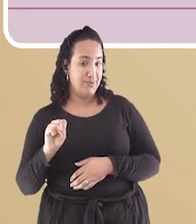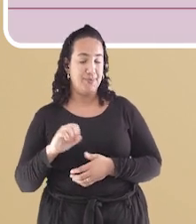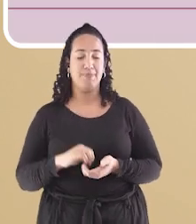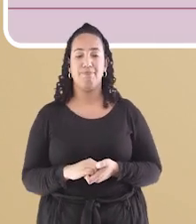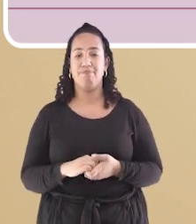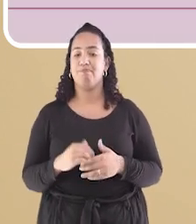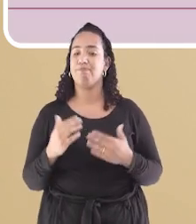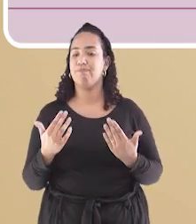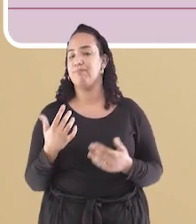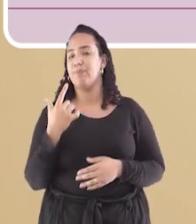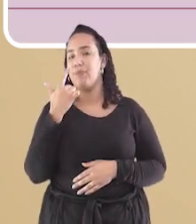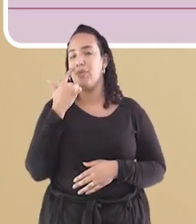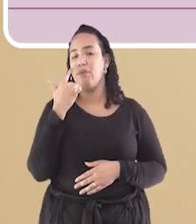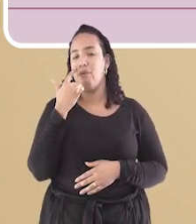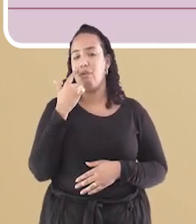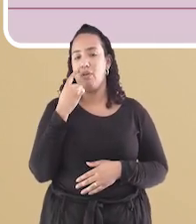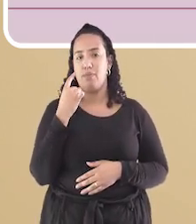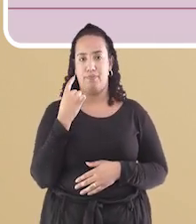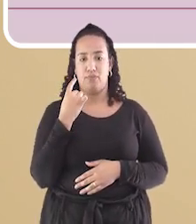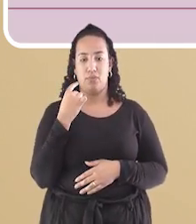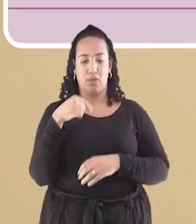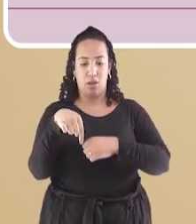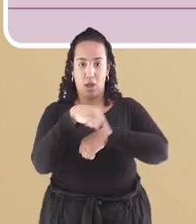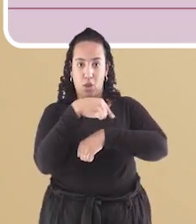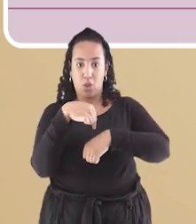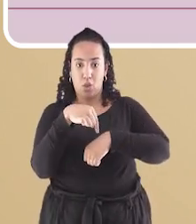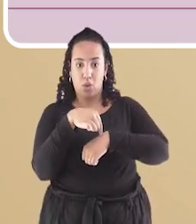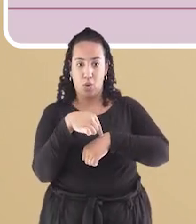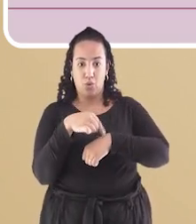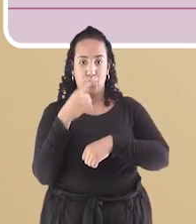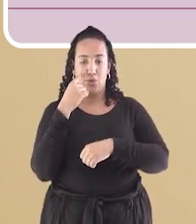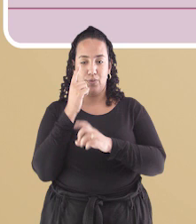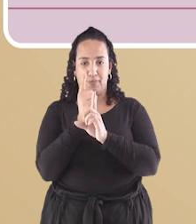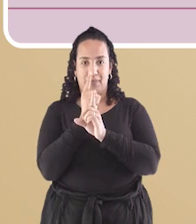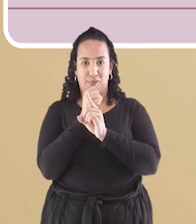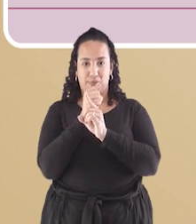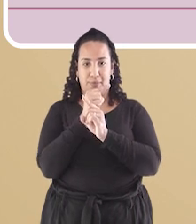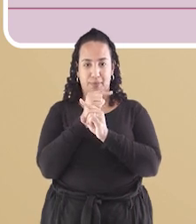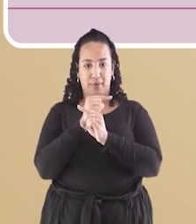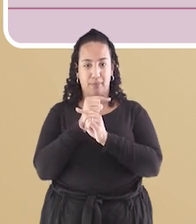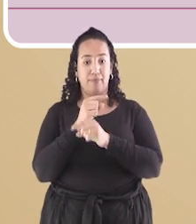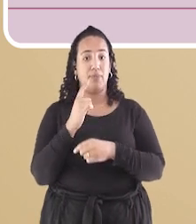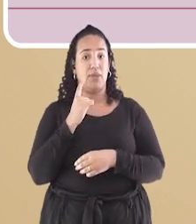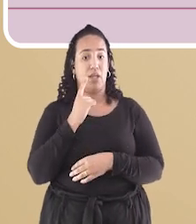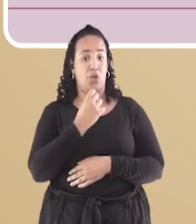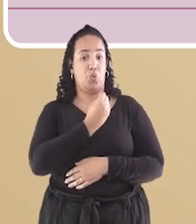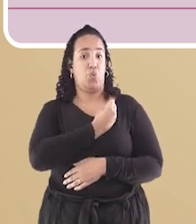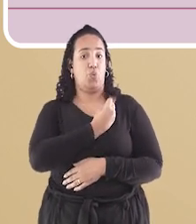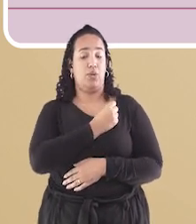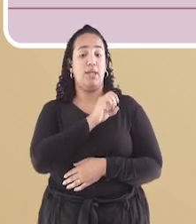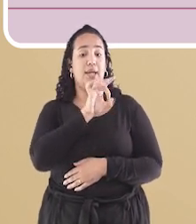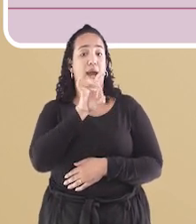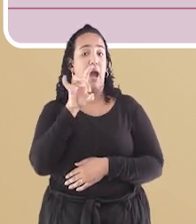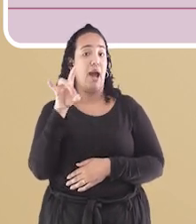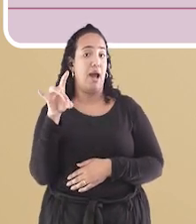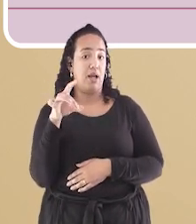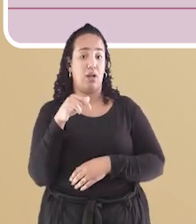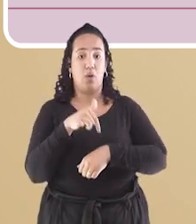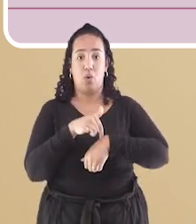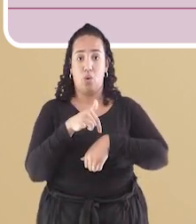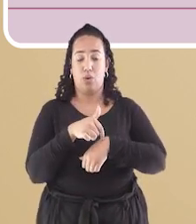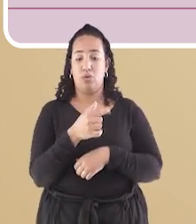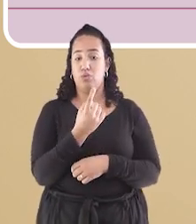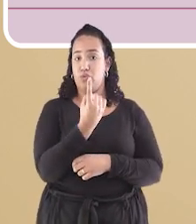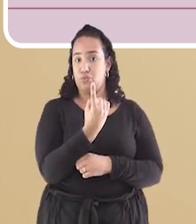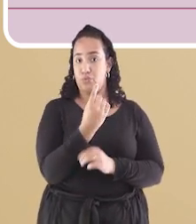Quando observamos um relógio analógico, ou seja, de ponteiros, vemos a numeração para cada hora que vai